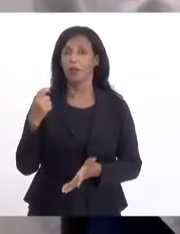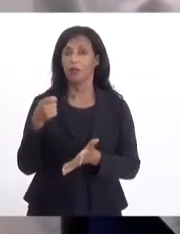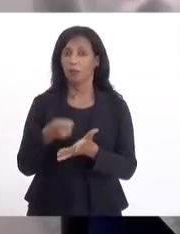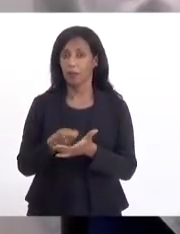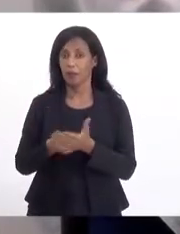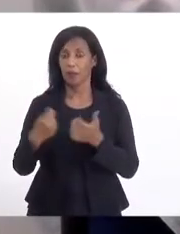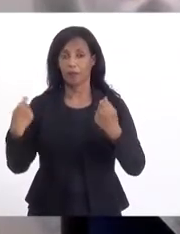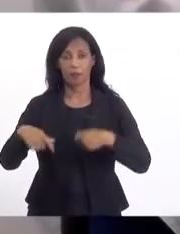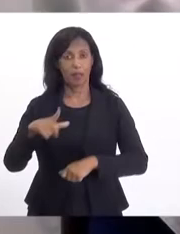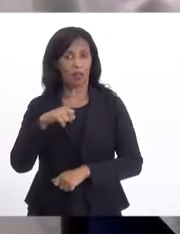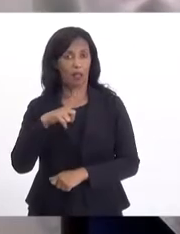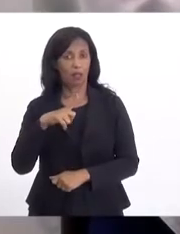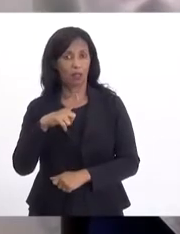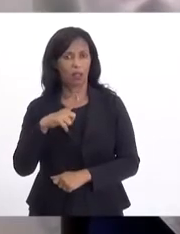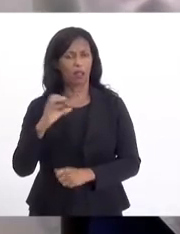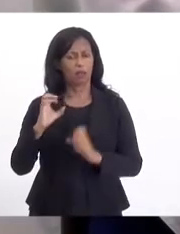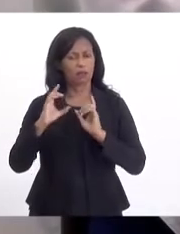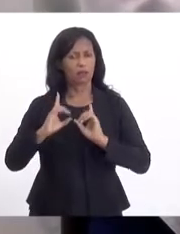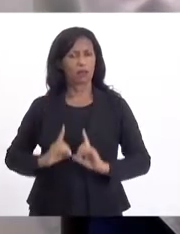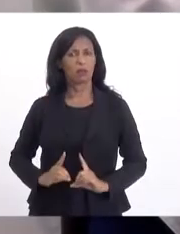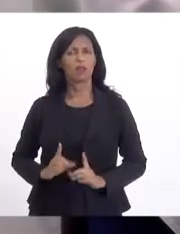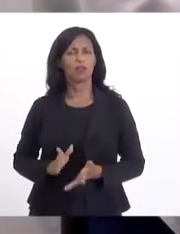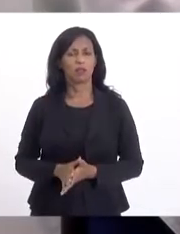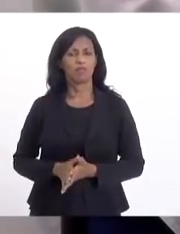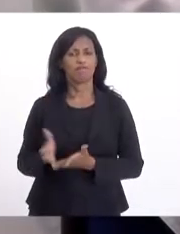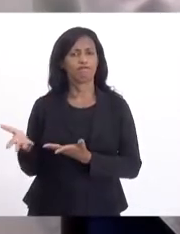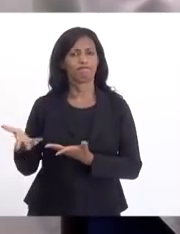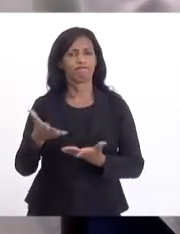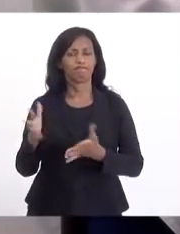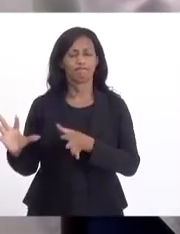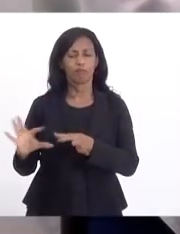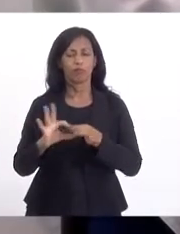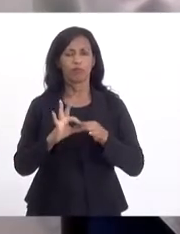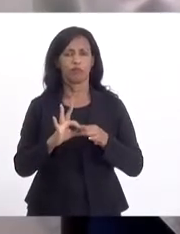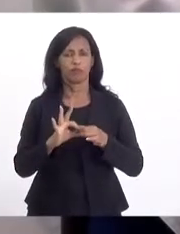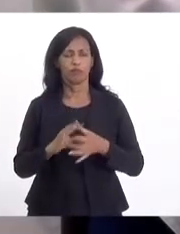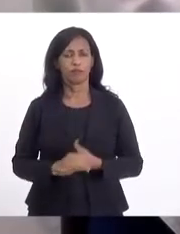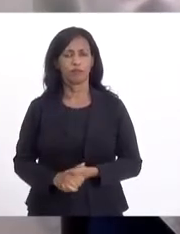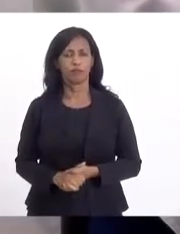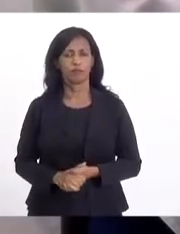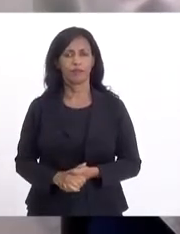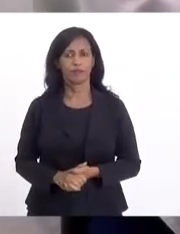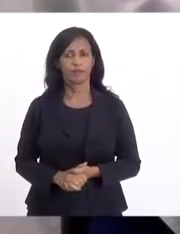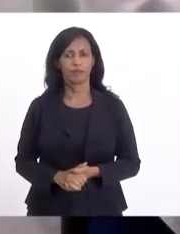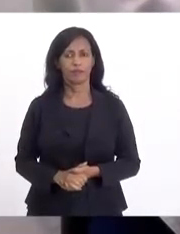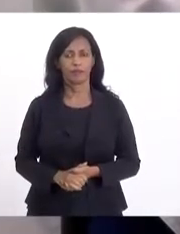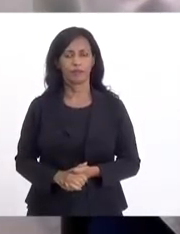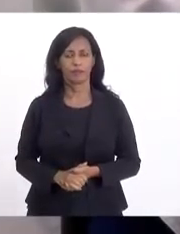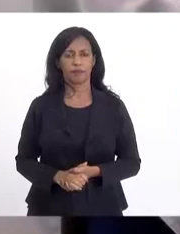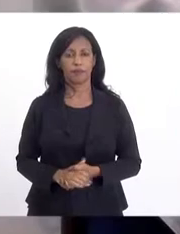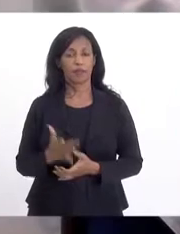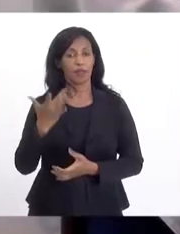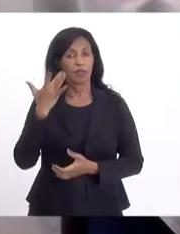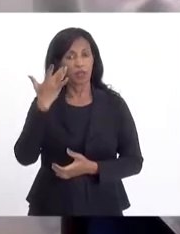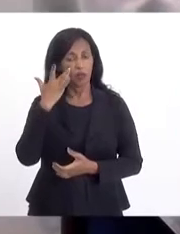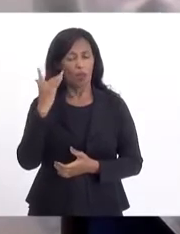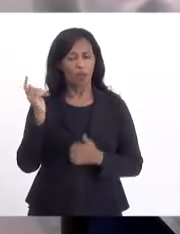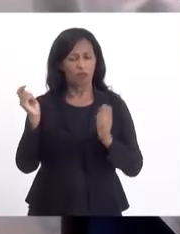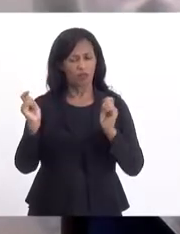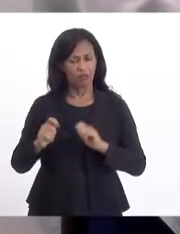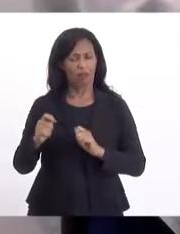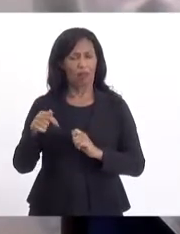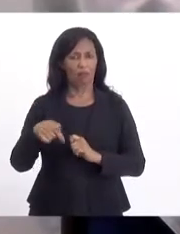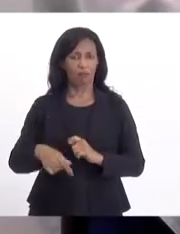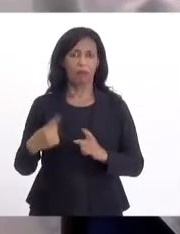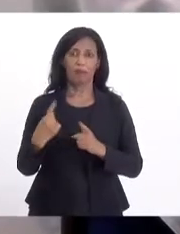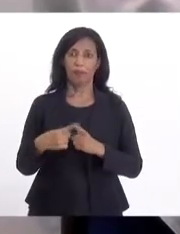acho que tem que ter é o dever com a cidadania através da conectividade. E eu acho que cabe aqui. Por